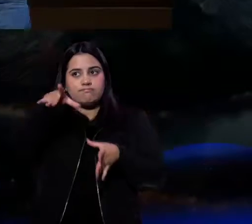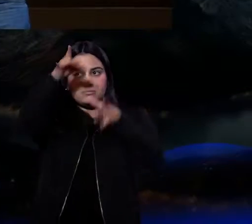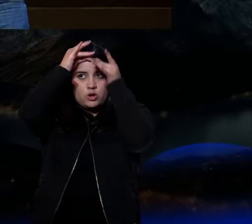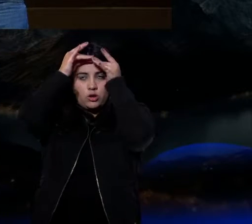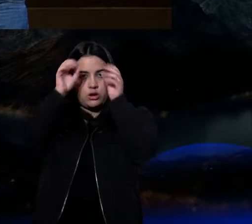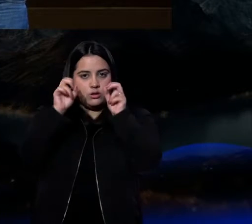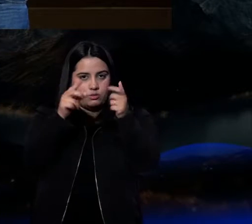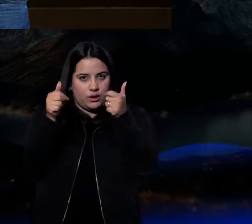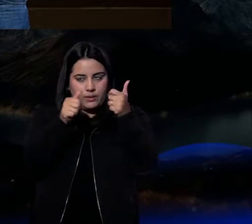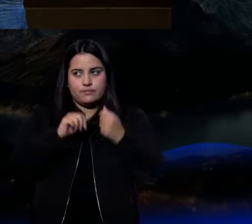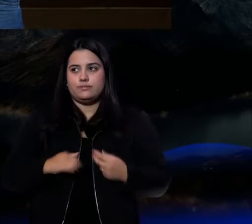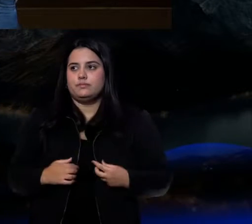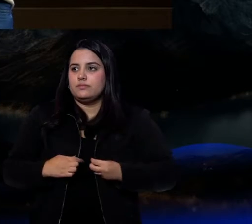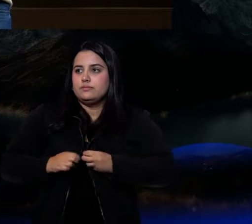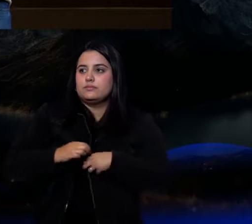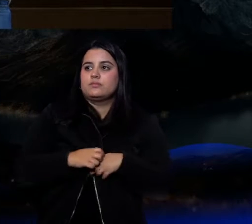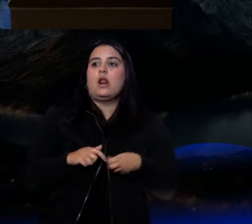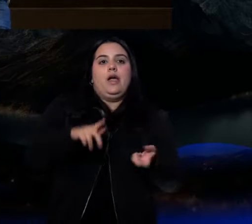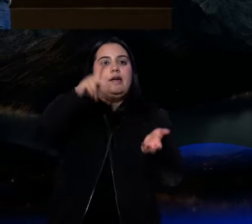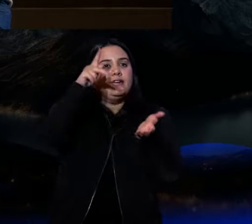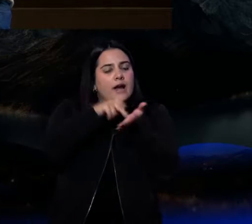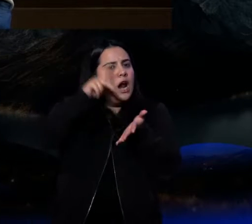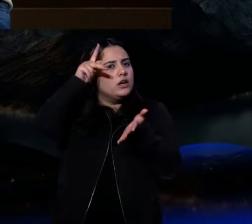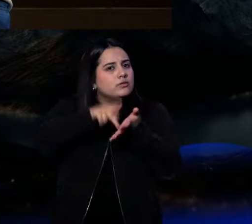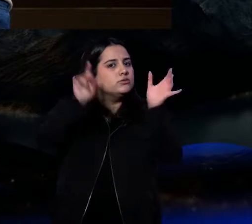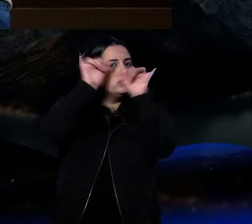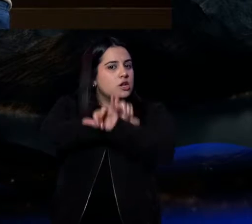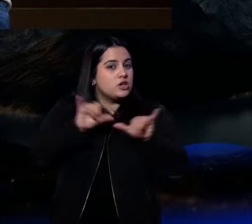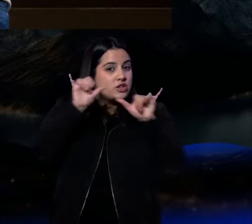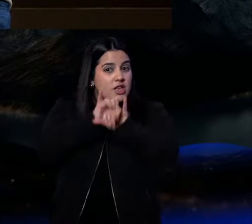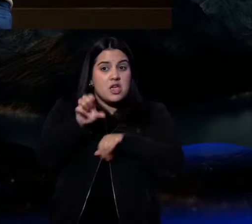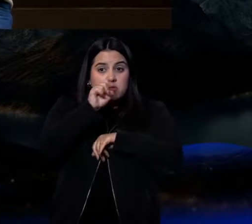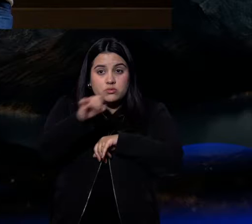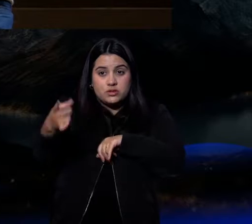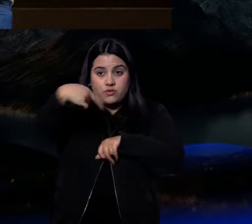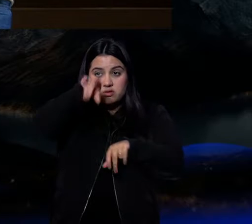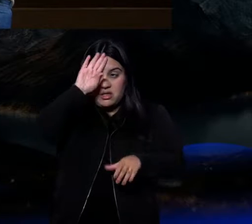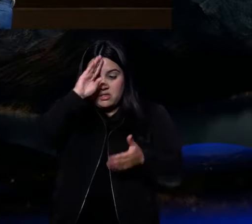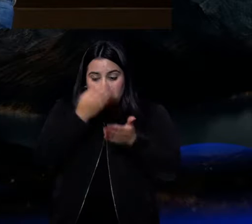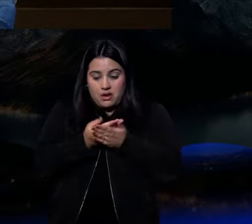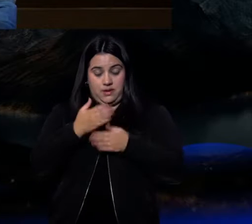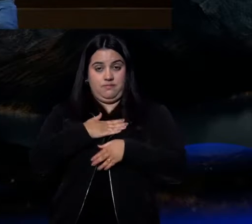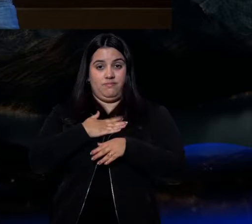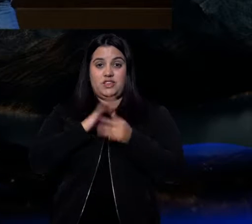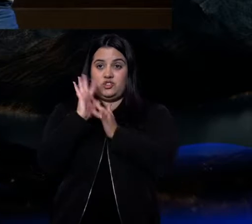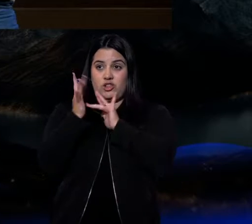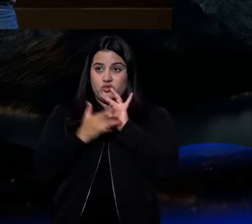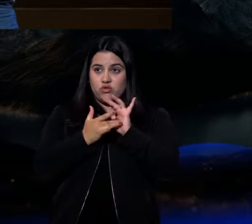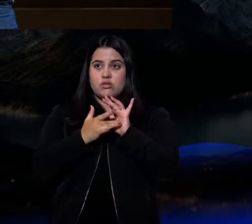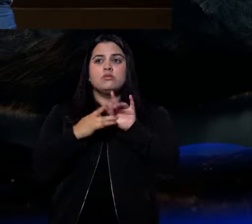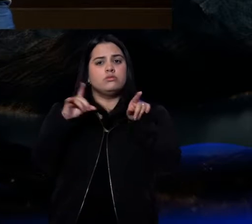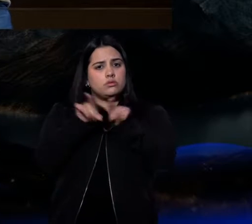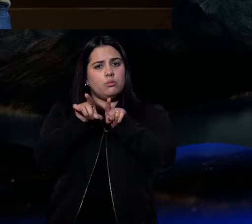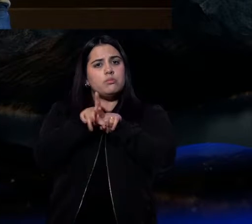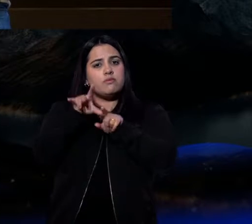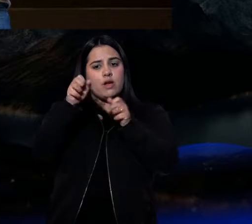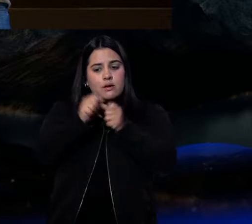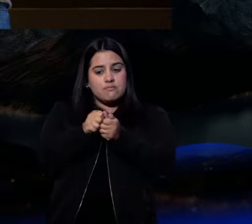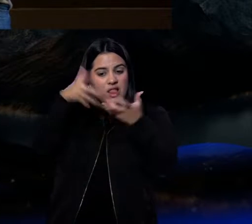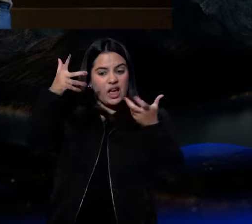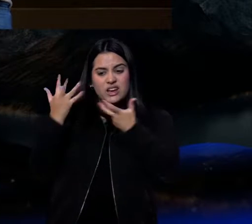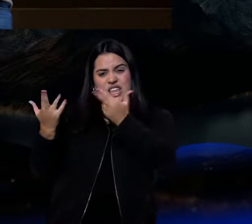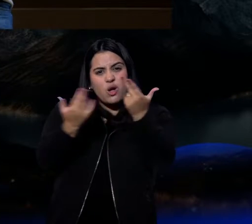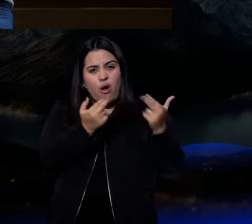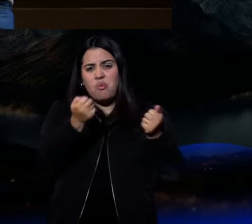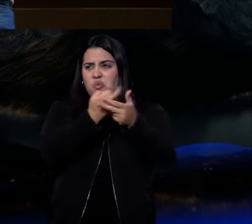tá bom? Vamos lá. Em verdade, lhes digo que aquele que crê em mim fará também as obras que faço. Fará coisas ainda